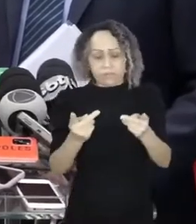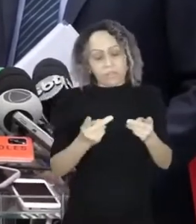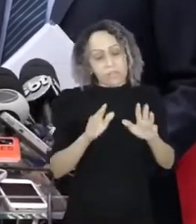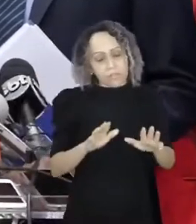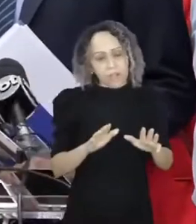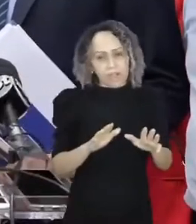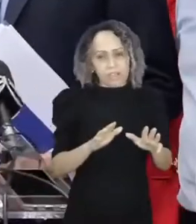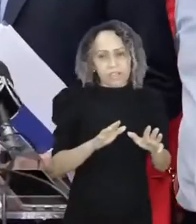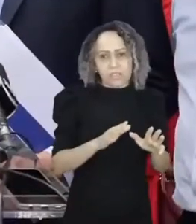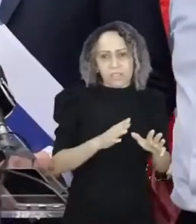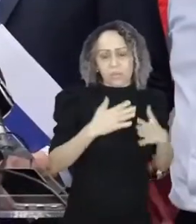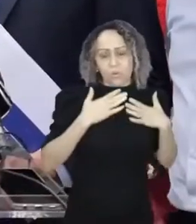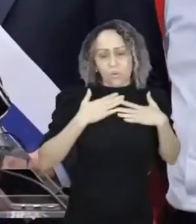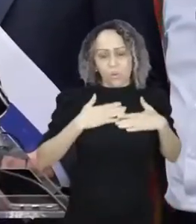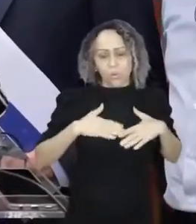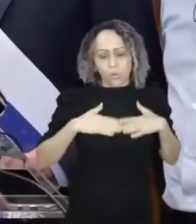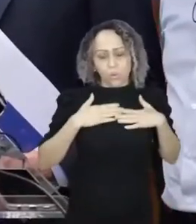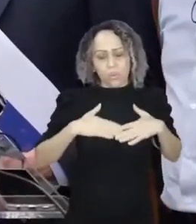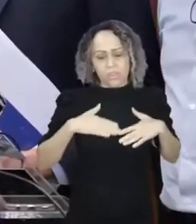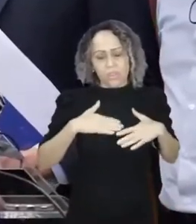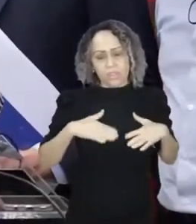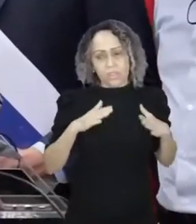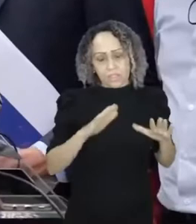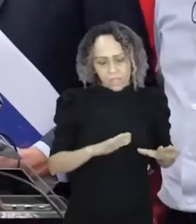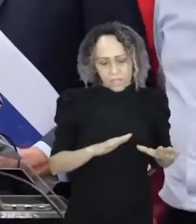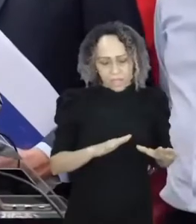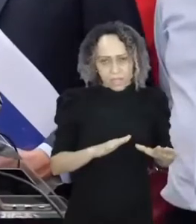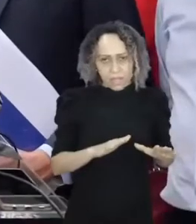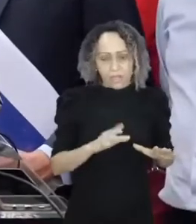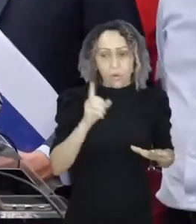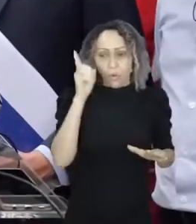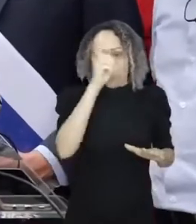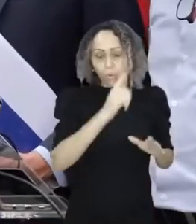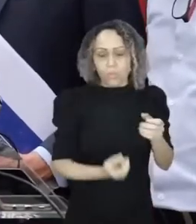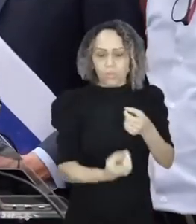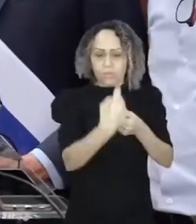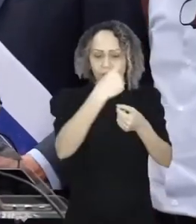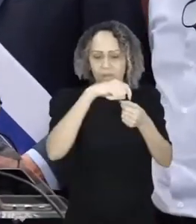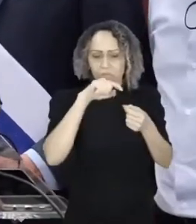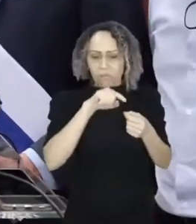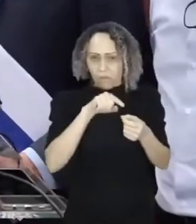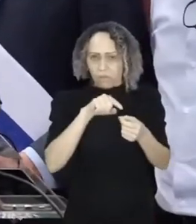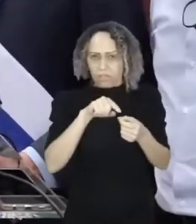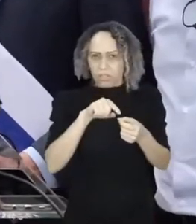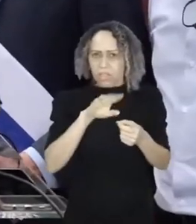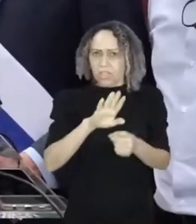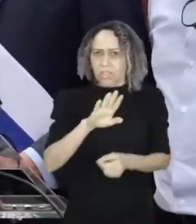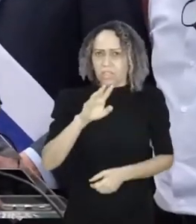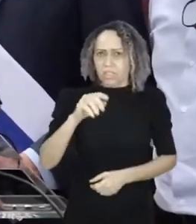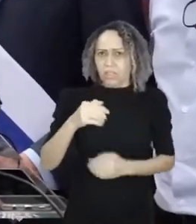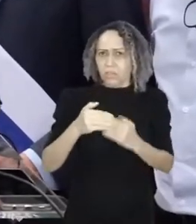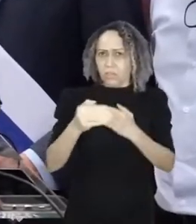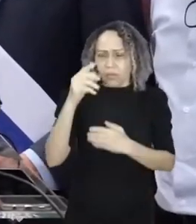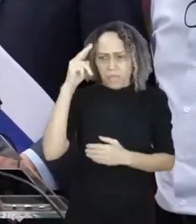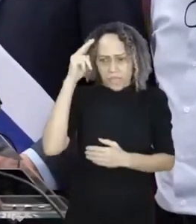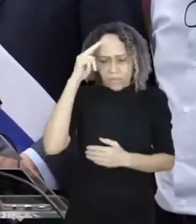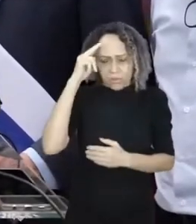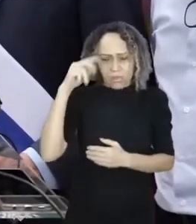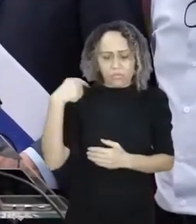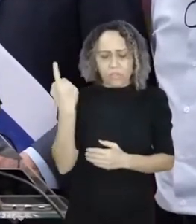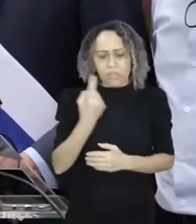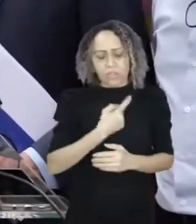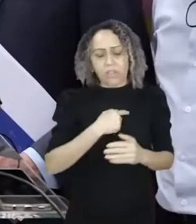descanso, ele retorna no domingo, nós só vamos discutir a agenda dele na segunda-feira. Aí na segunda-feira a gente tem condições de informar para